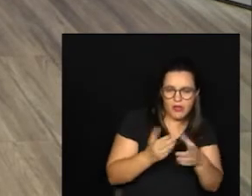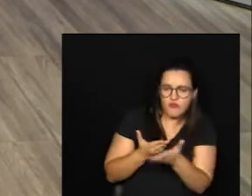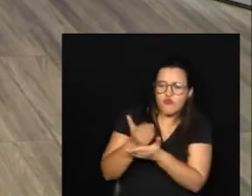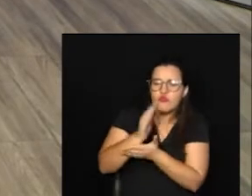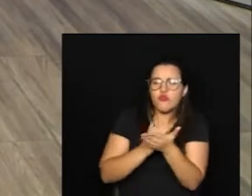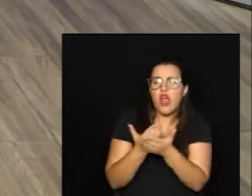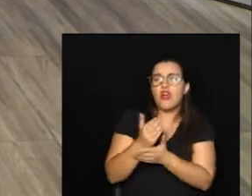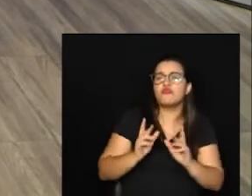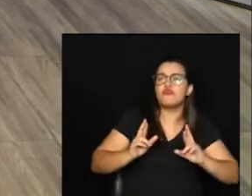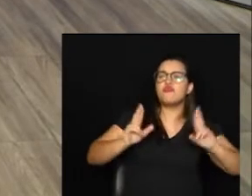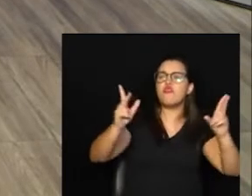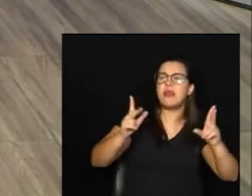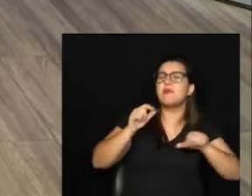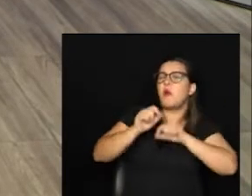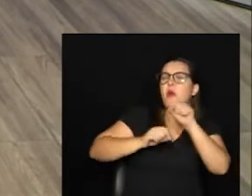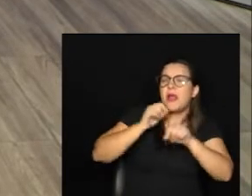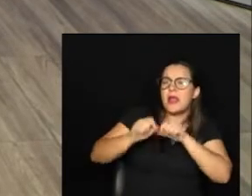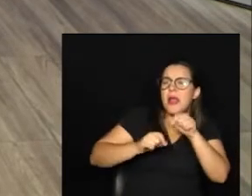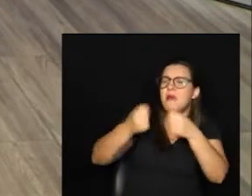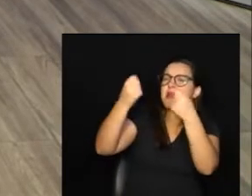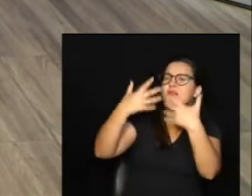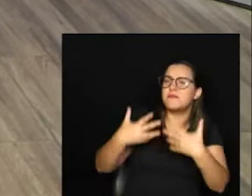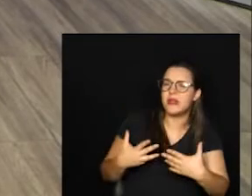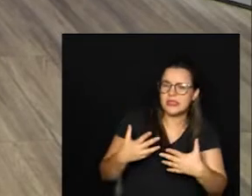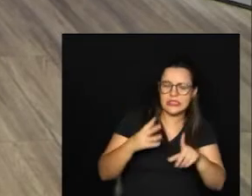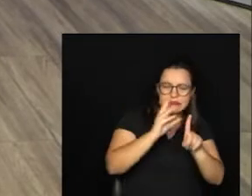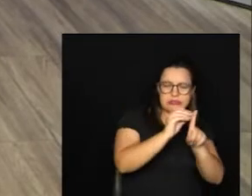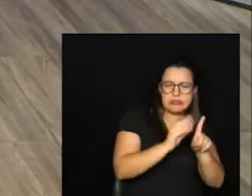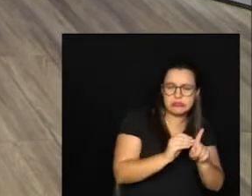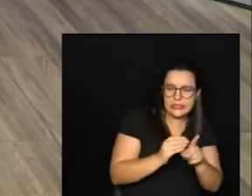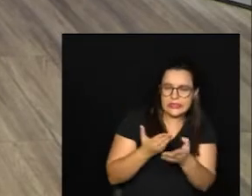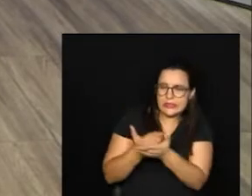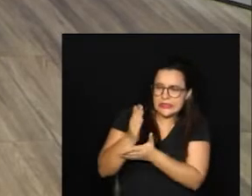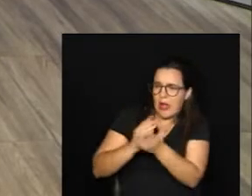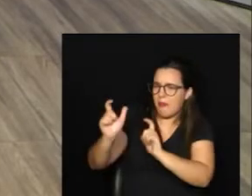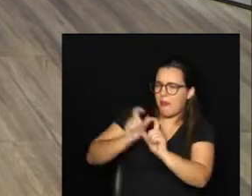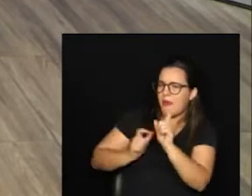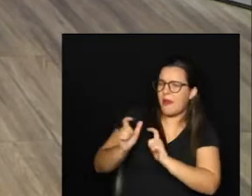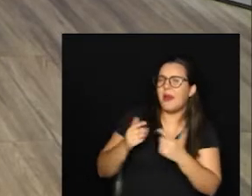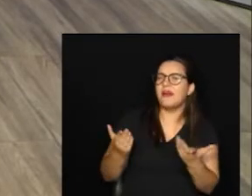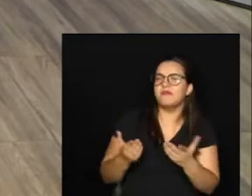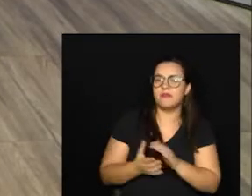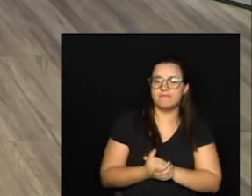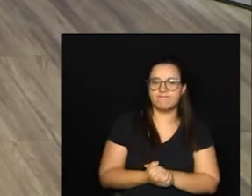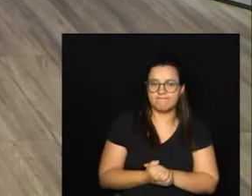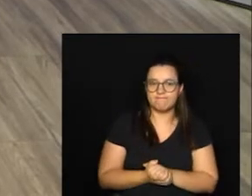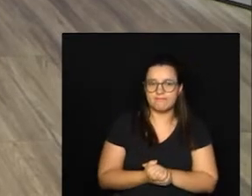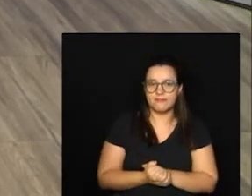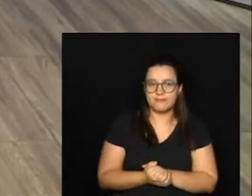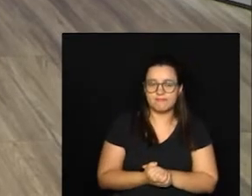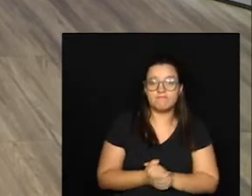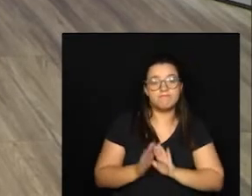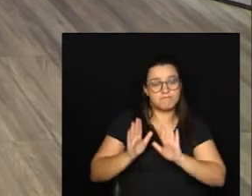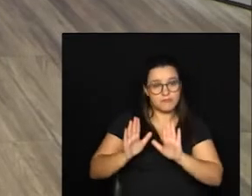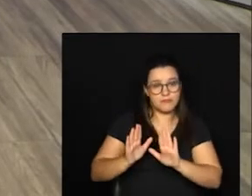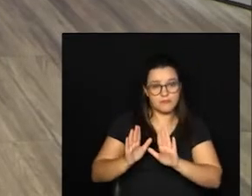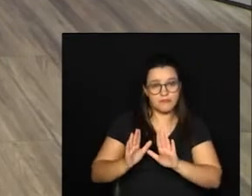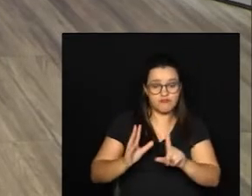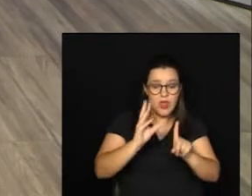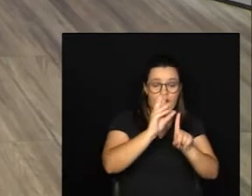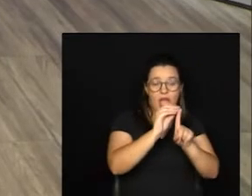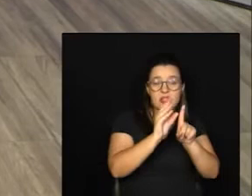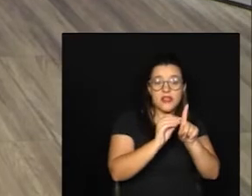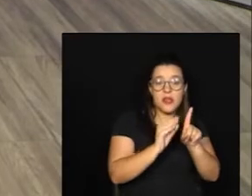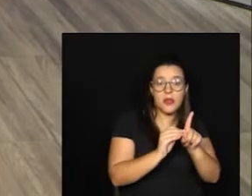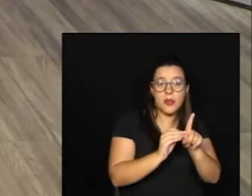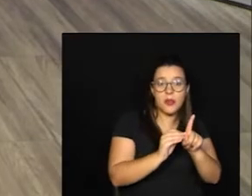Então, qual que é a diferença do assédio sexual e da importunação sexual? O assédio sexual, ele exige